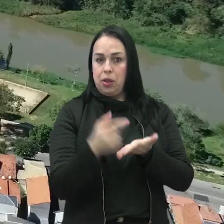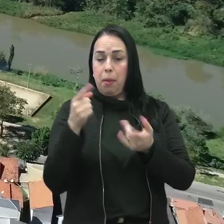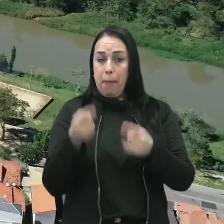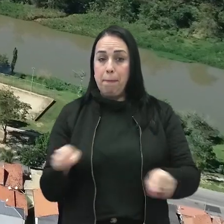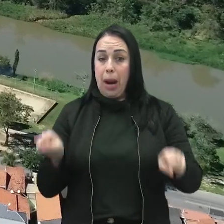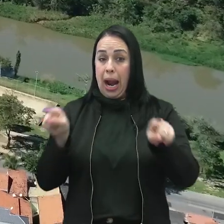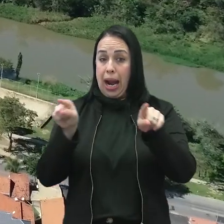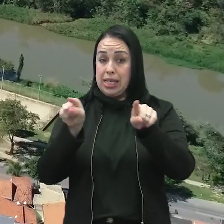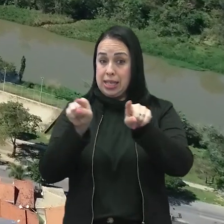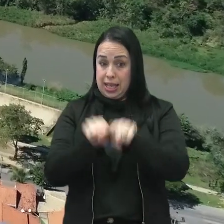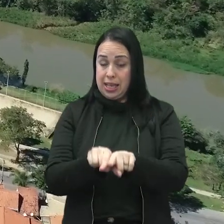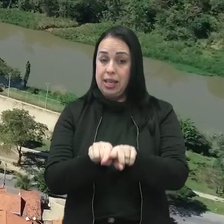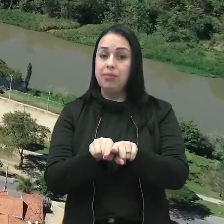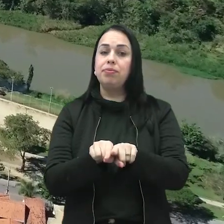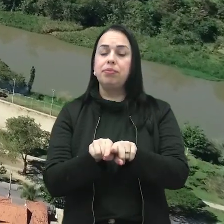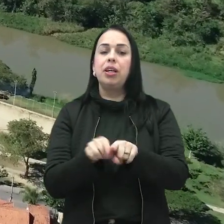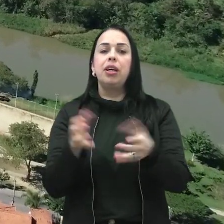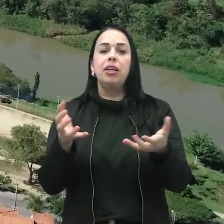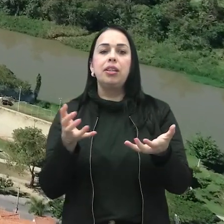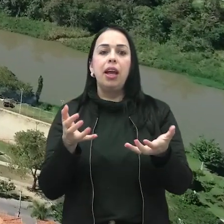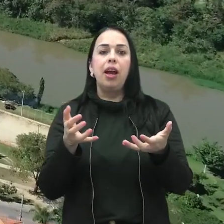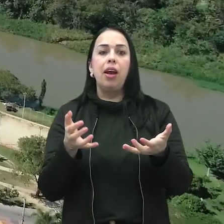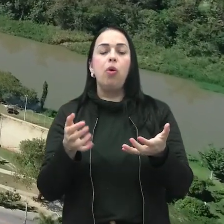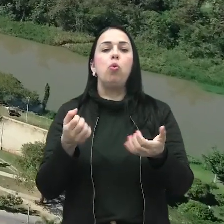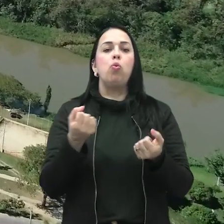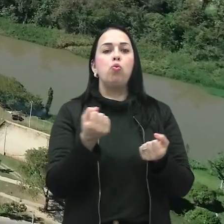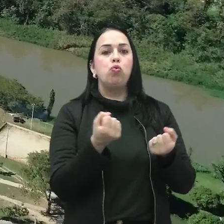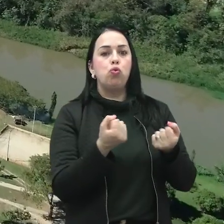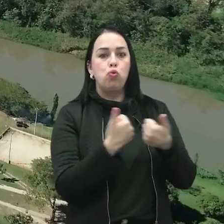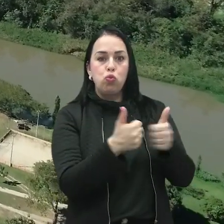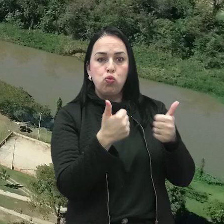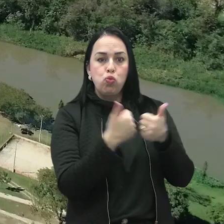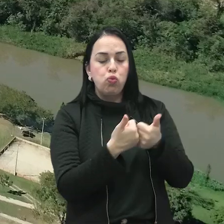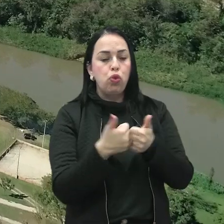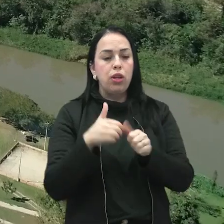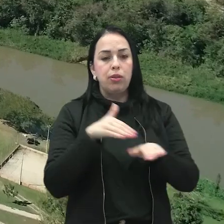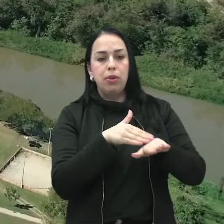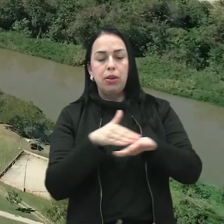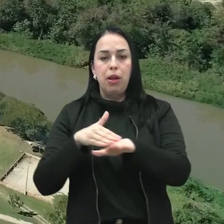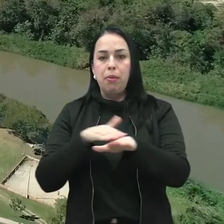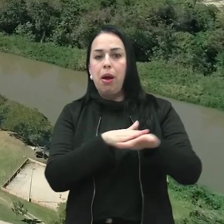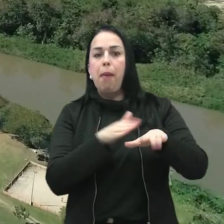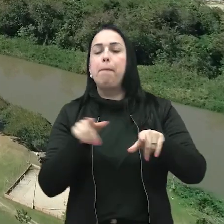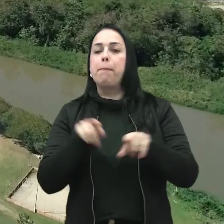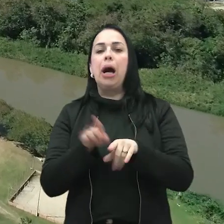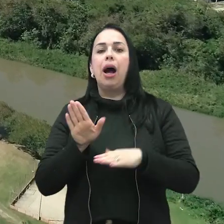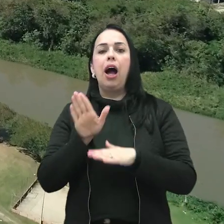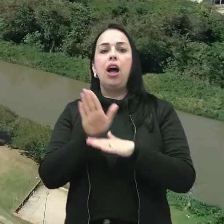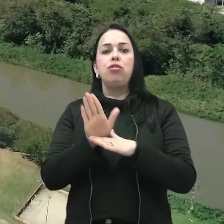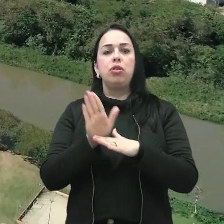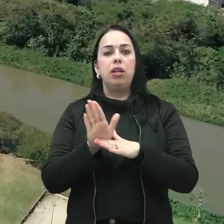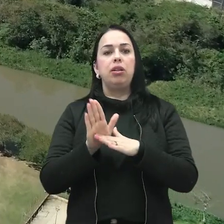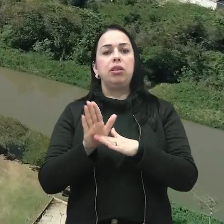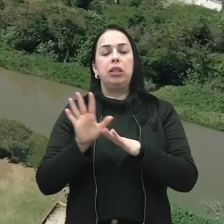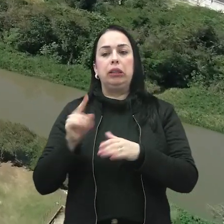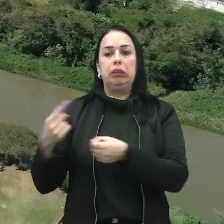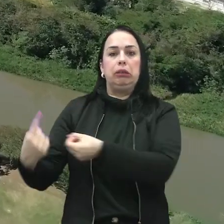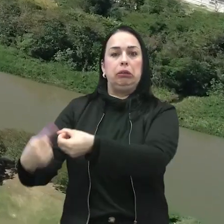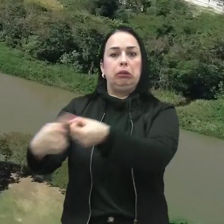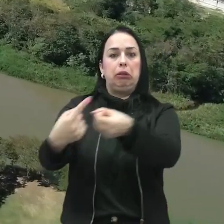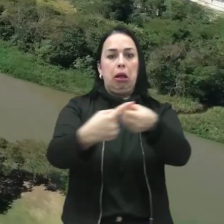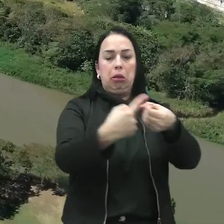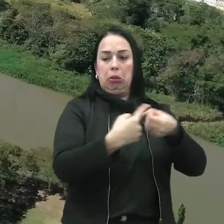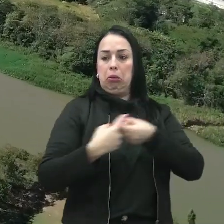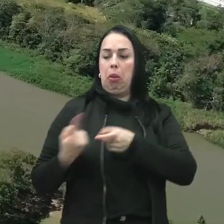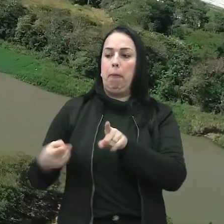O consórcio prevê aprimorar e integrar o sistema de transporte e logística para o desenvolvimento econômico e integrado de